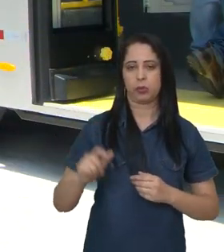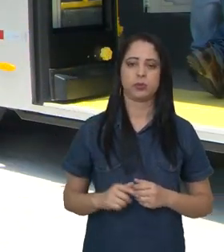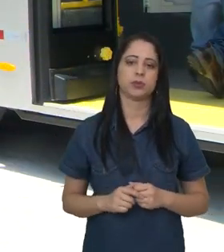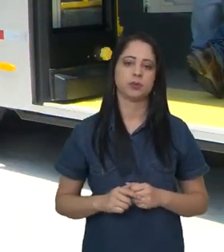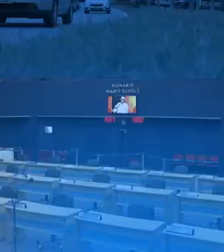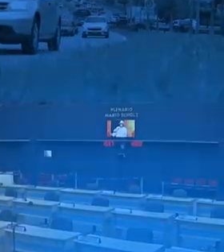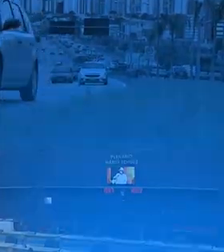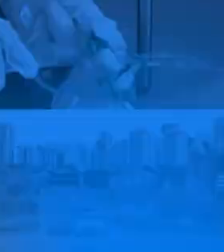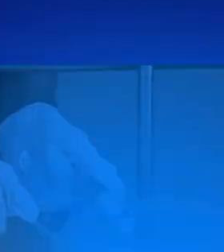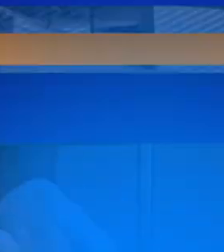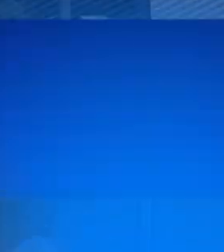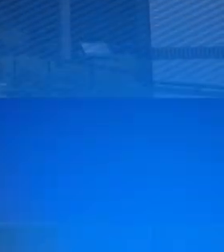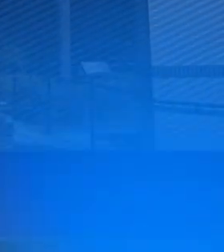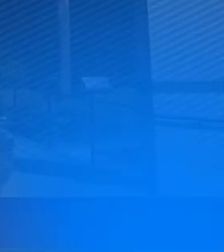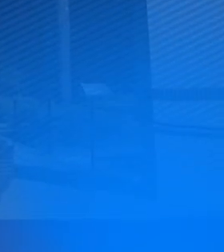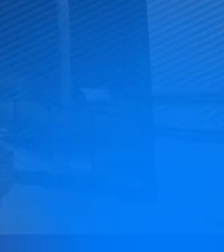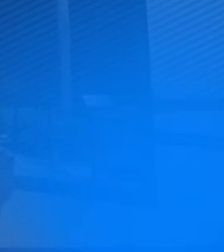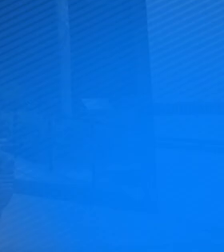a gente tem